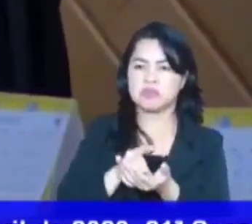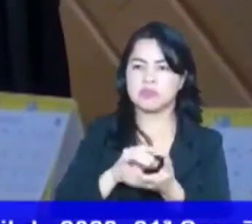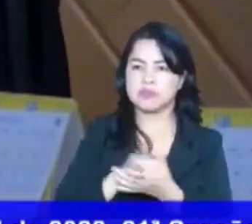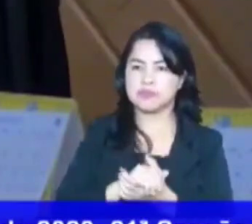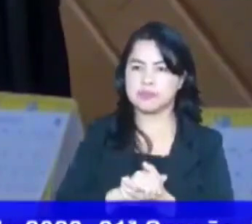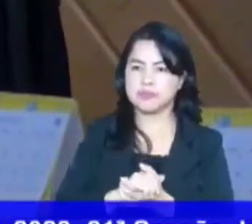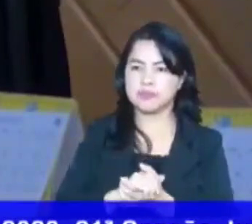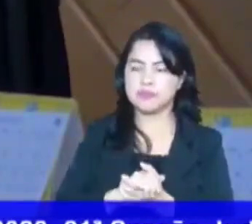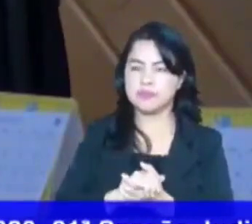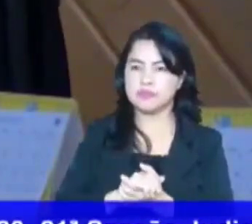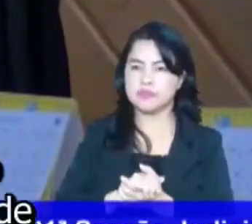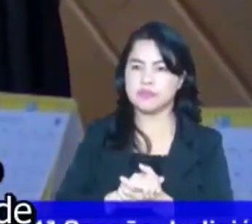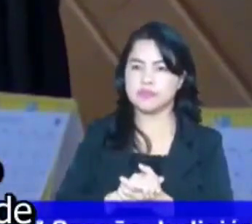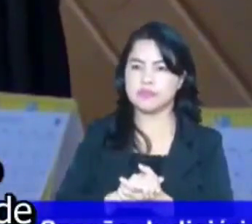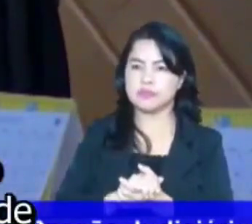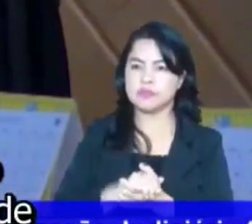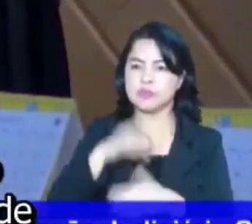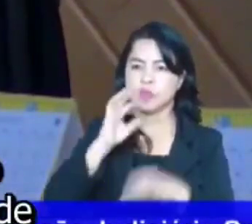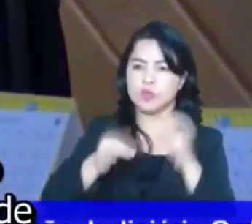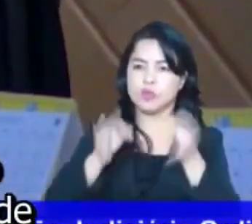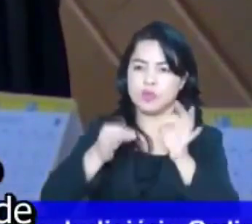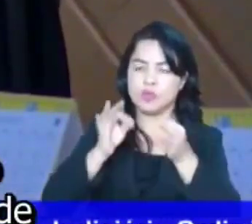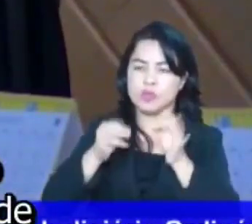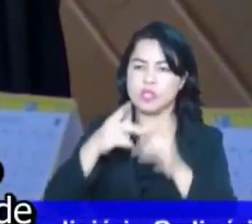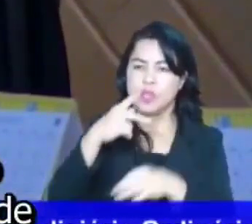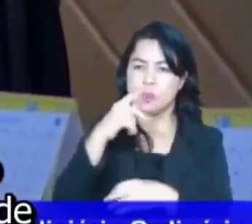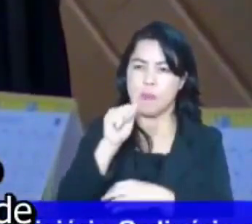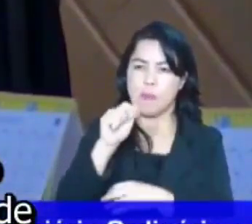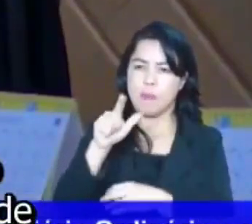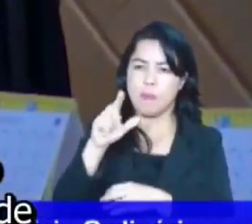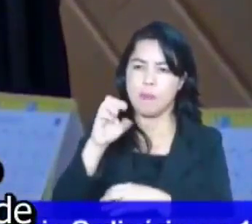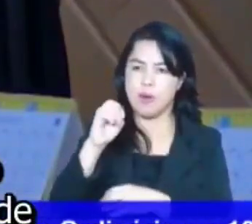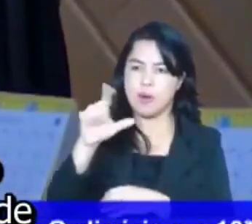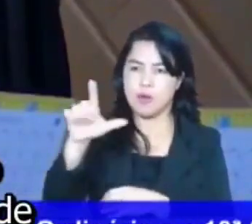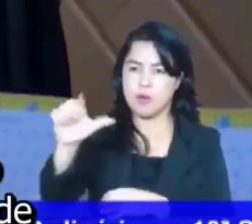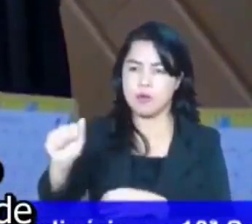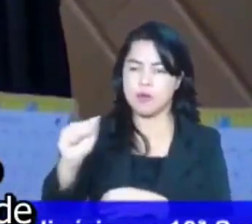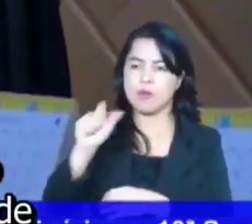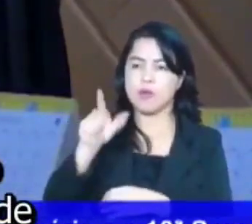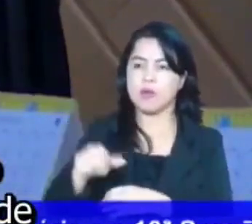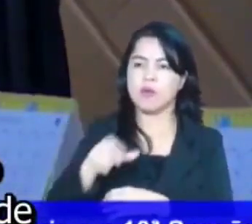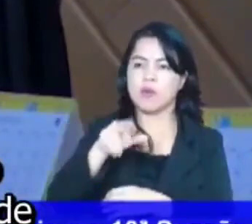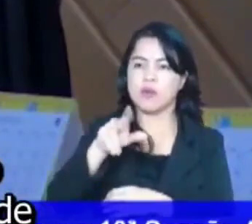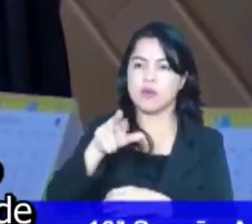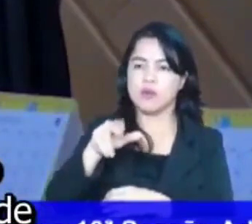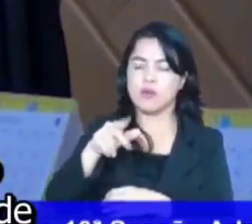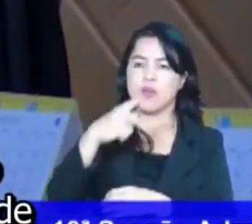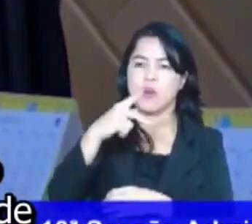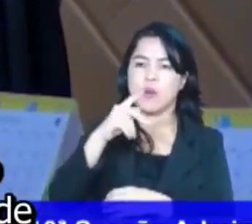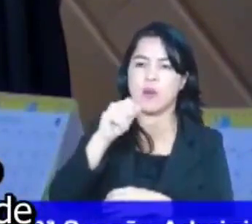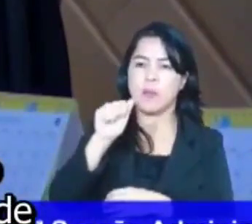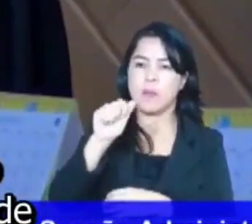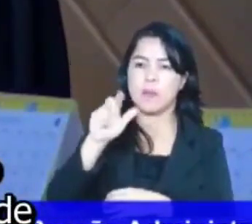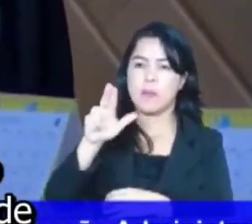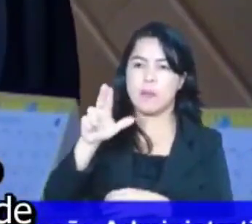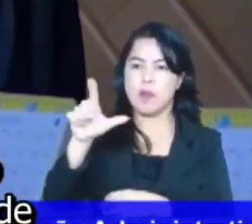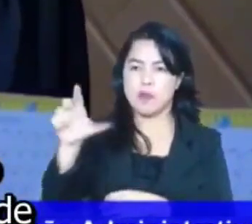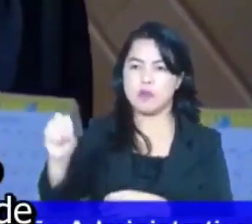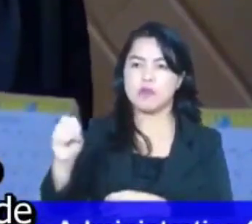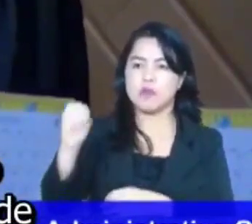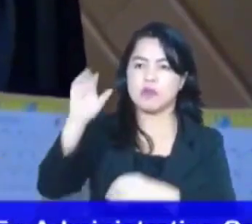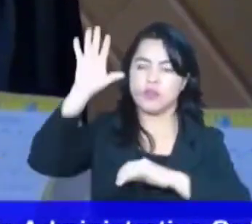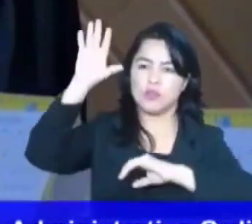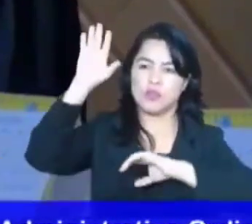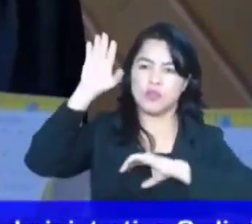a juíza Paola dos Santos é irmã do senhor Paulo Júnior Oliveira Santos, que foi candidato